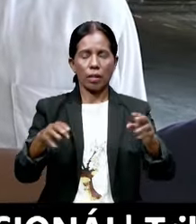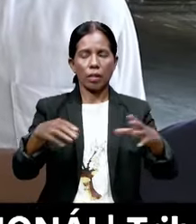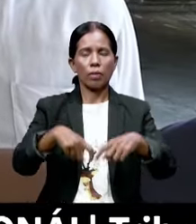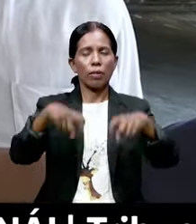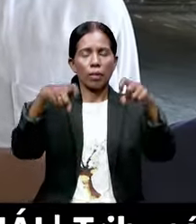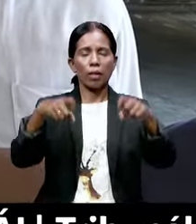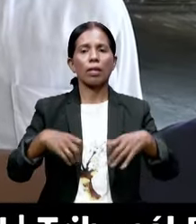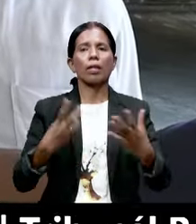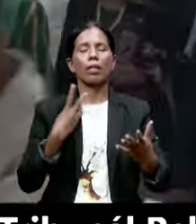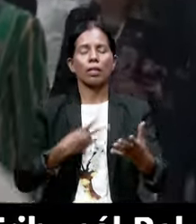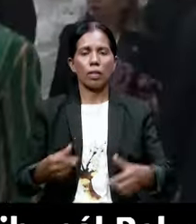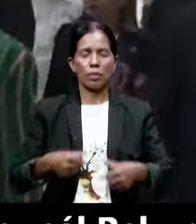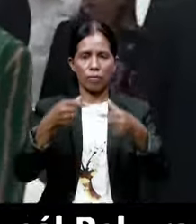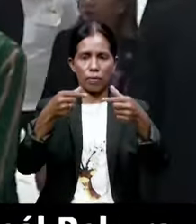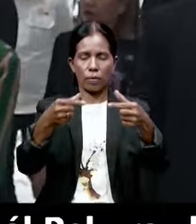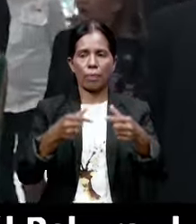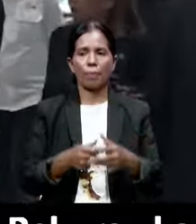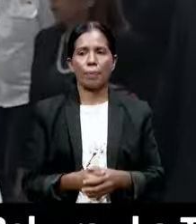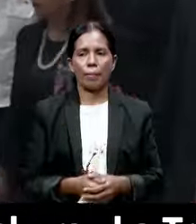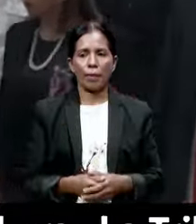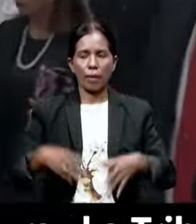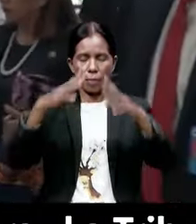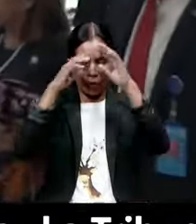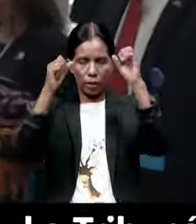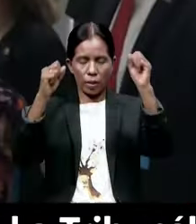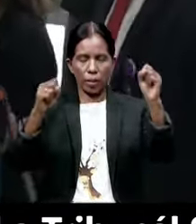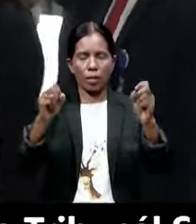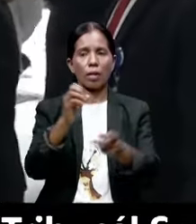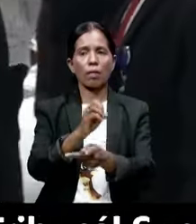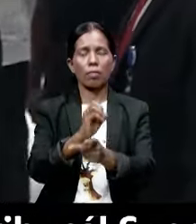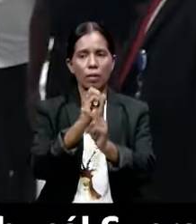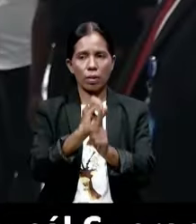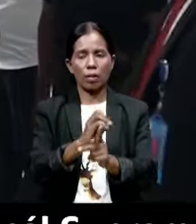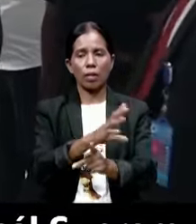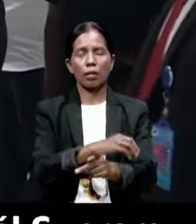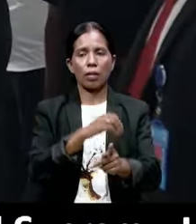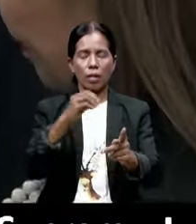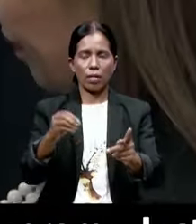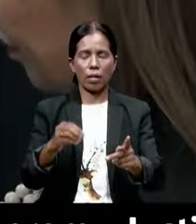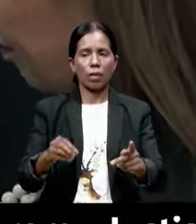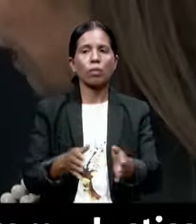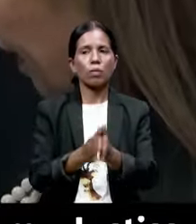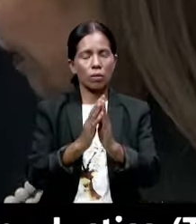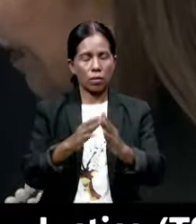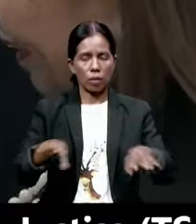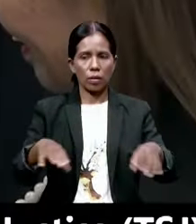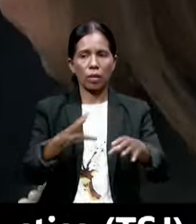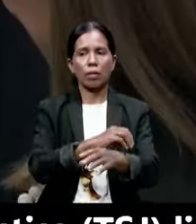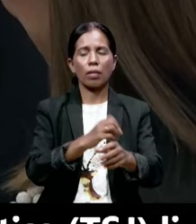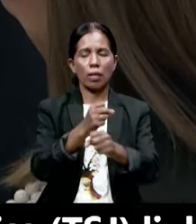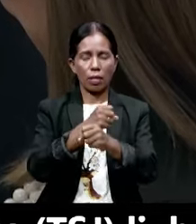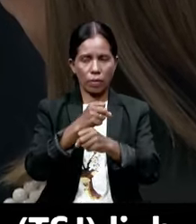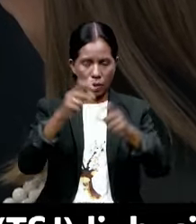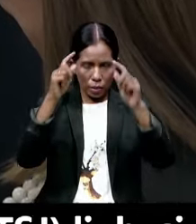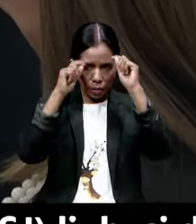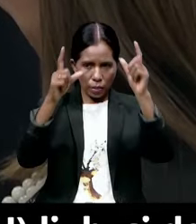tapo tapam sira além de presidente cooperativa Café Timor o seu governo atu certifica una café orgânica Timor